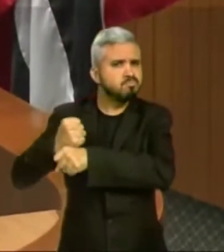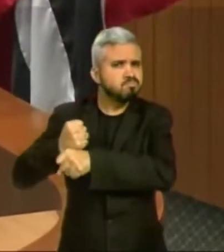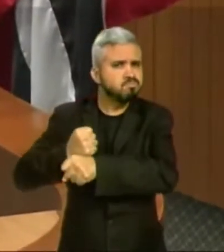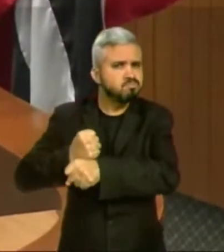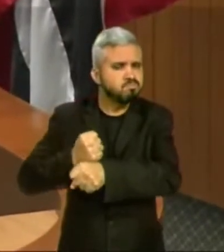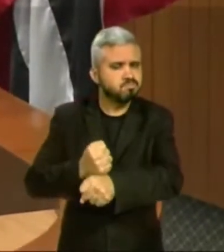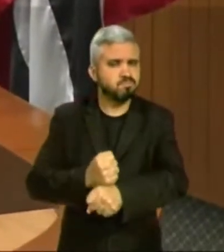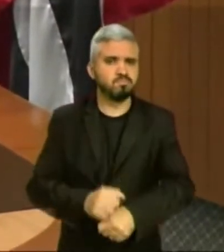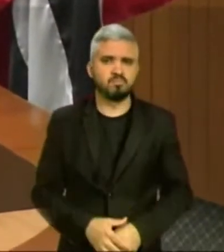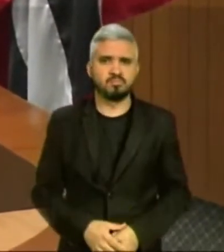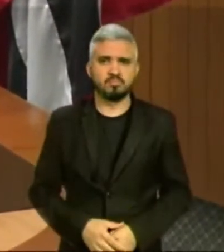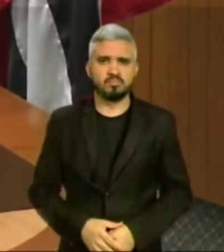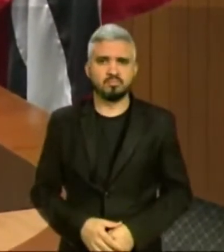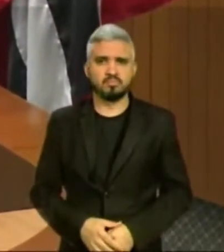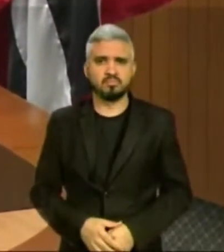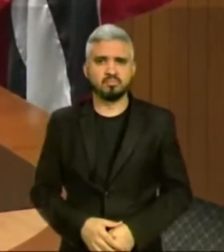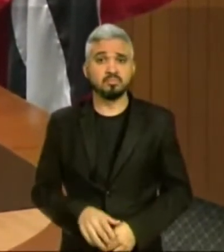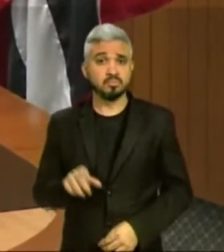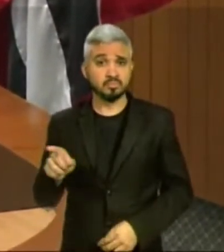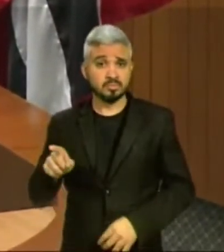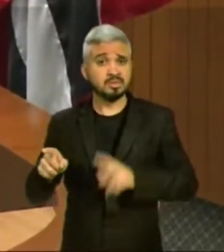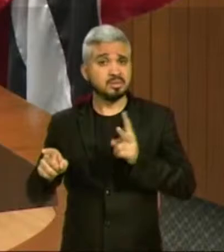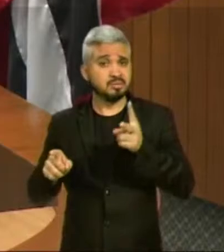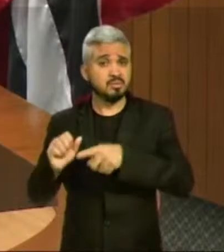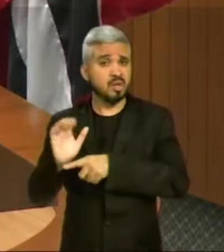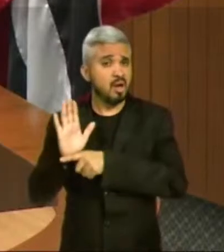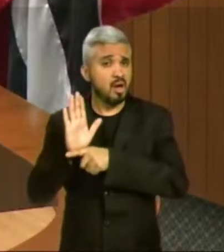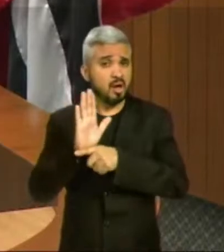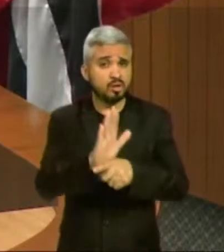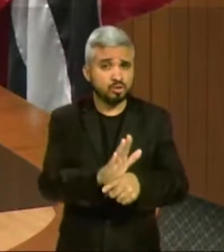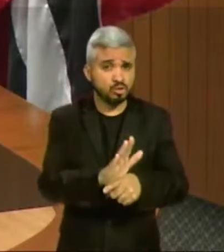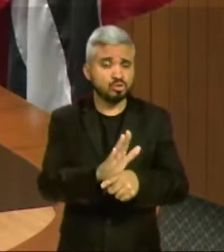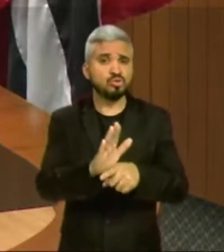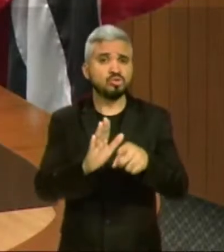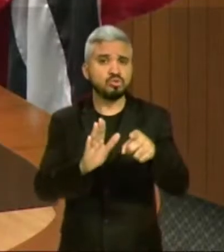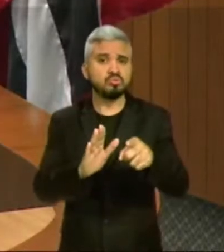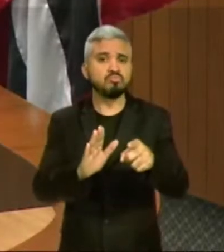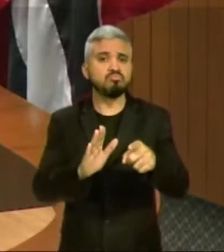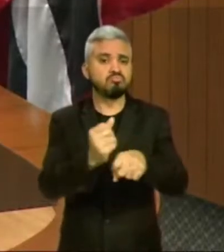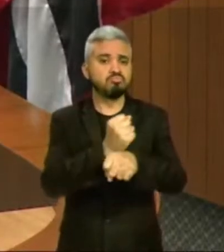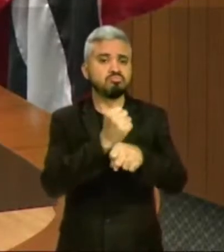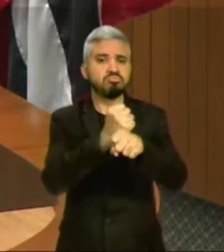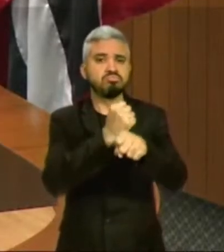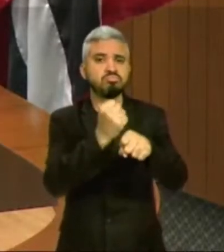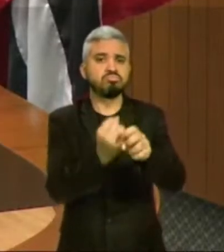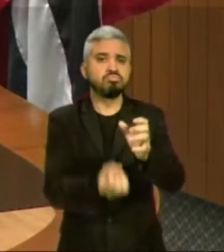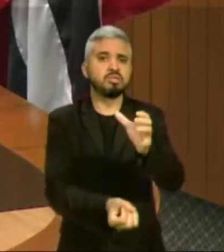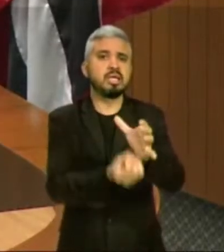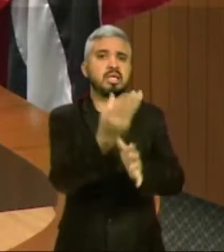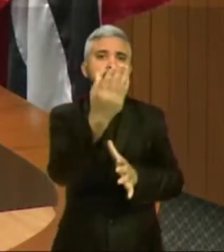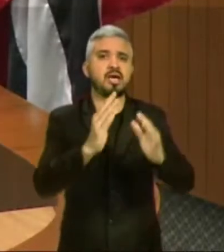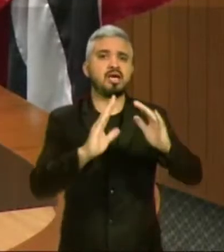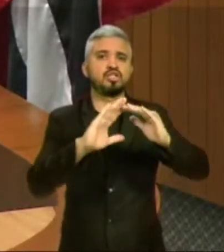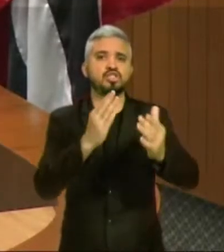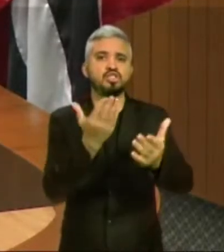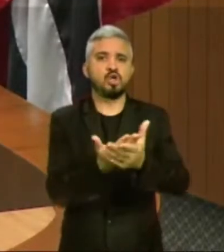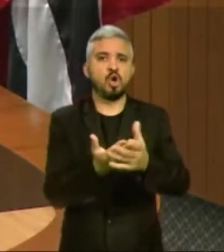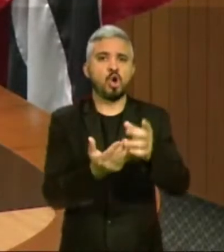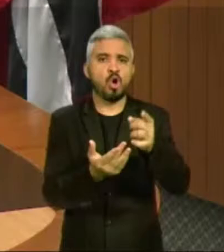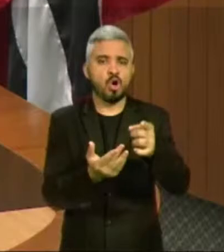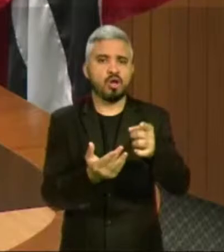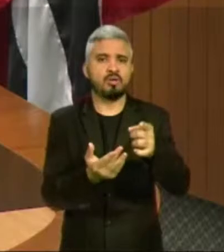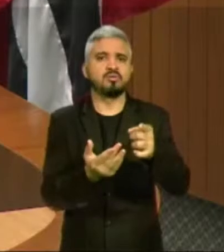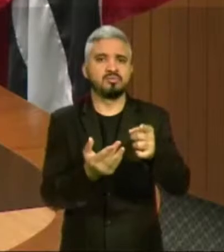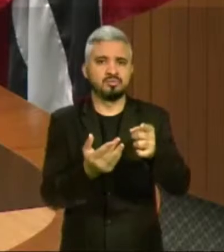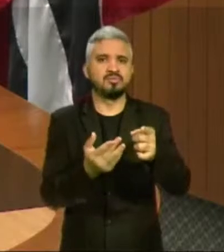muito bem, ajudando a implementar também um ensino de qualidade na escola militar que existe na nossa cidade,